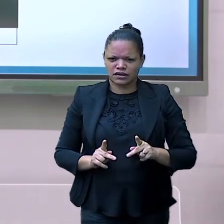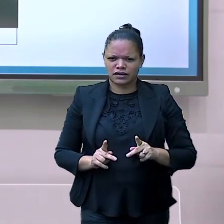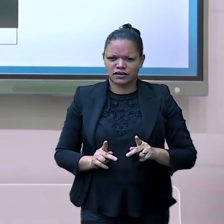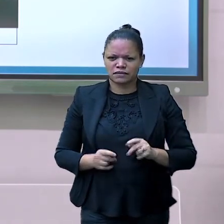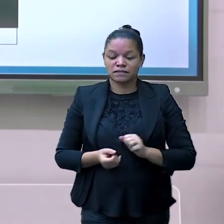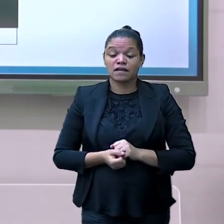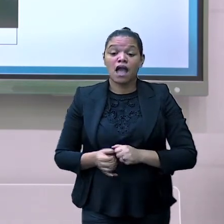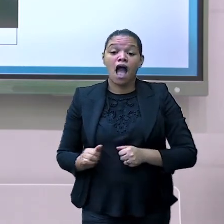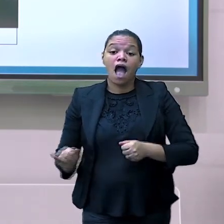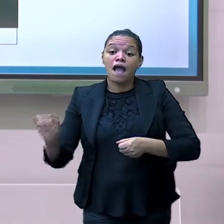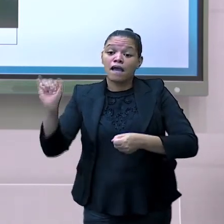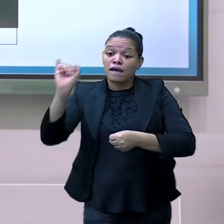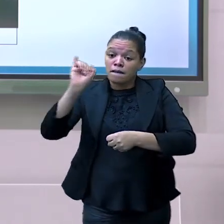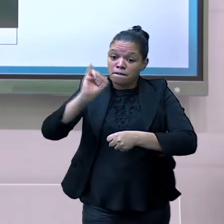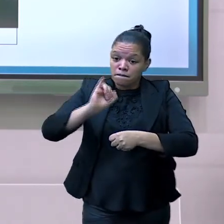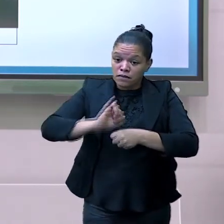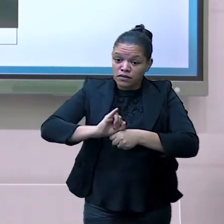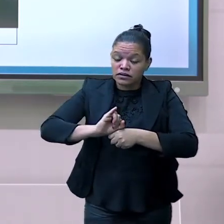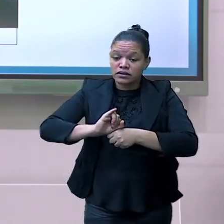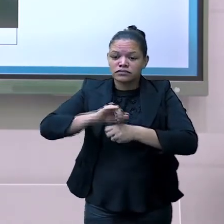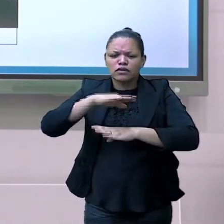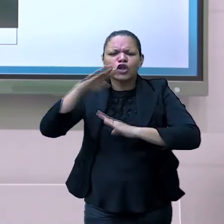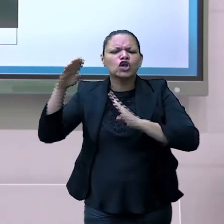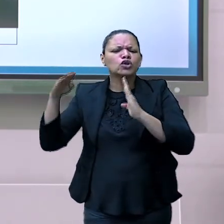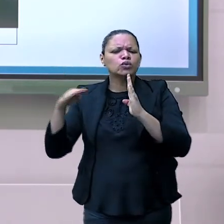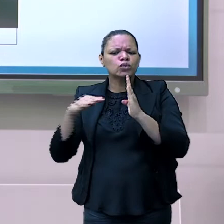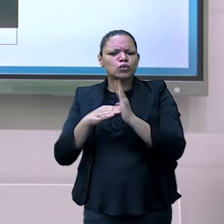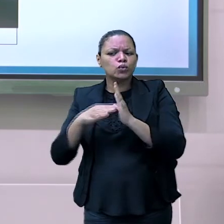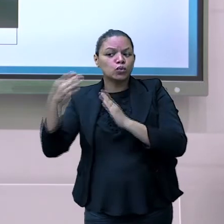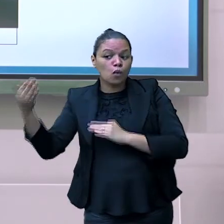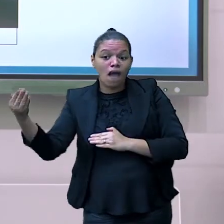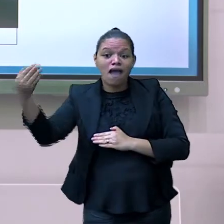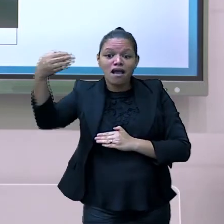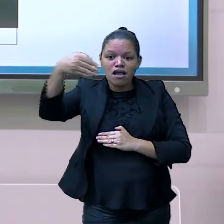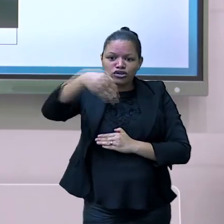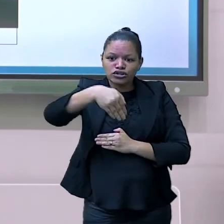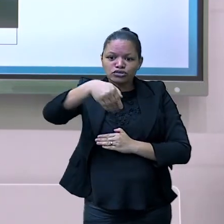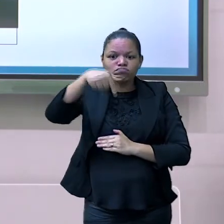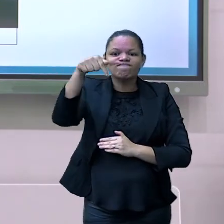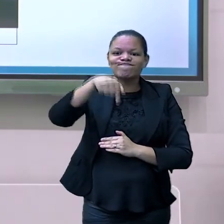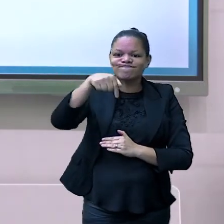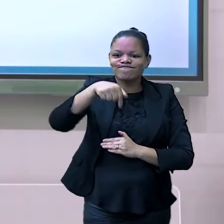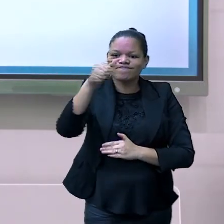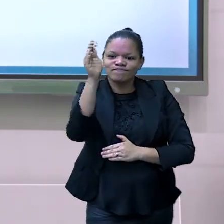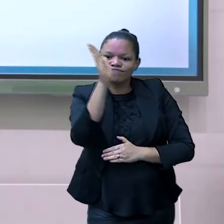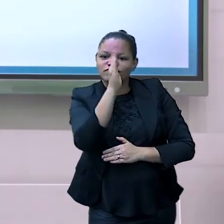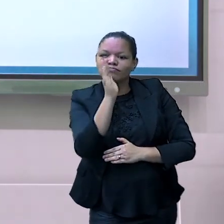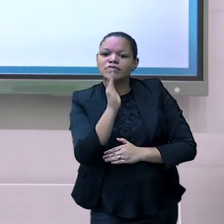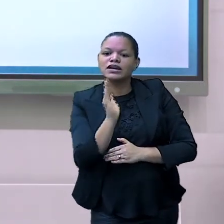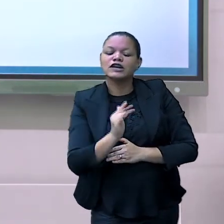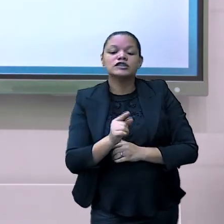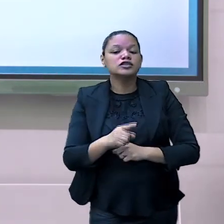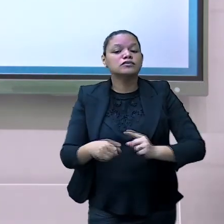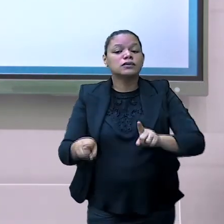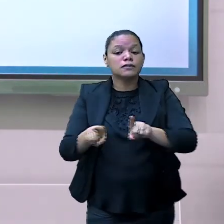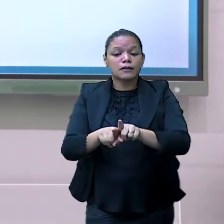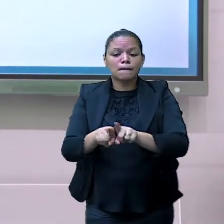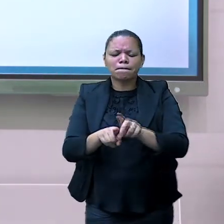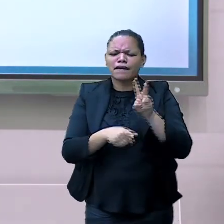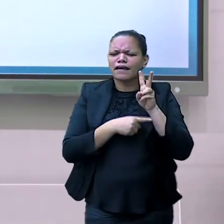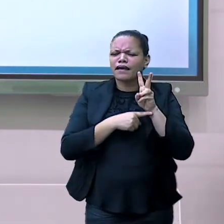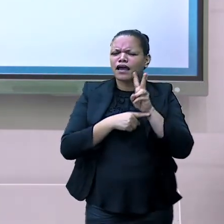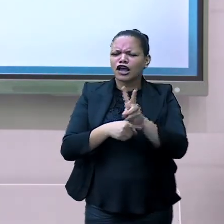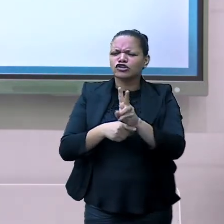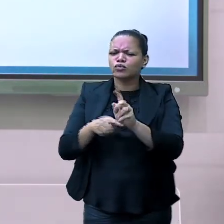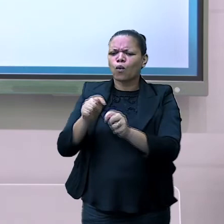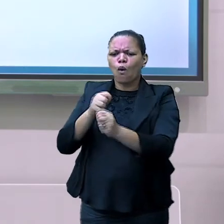a importação é tudo aquilo que vai entrar no nosso país, que também estabelece com o comércio exterior. E quais